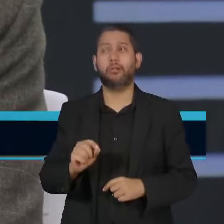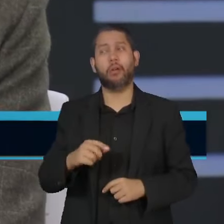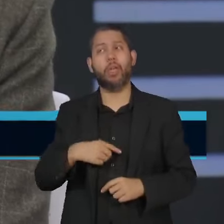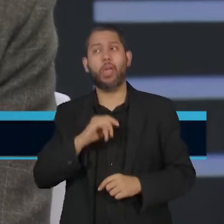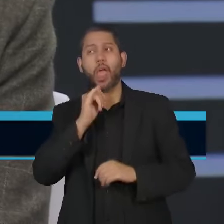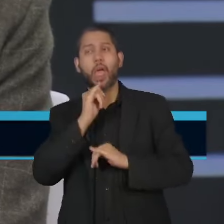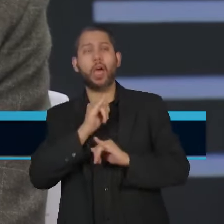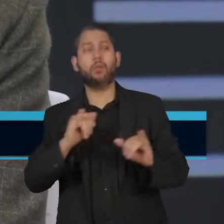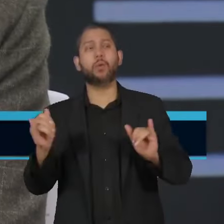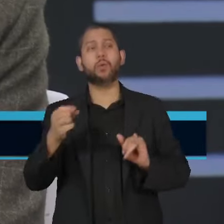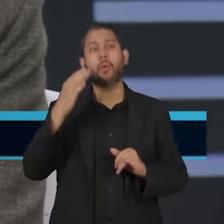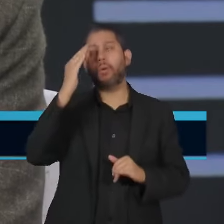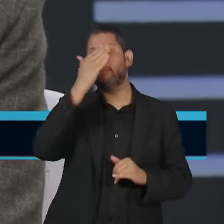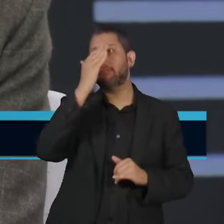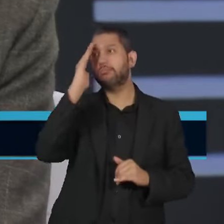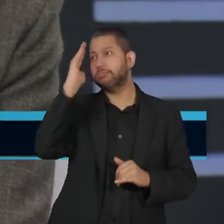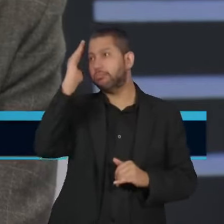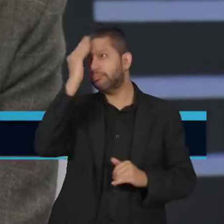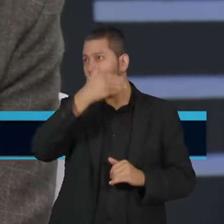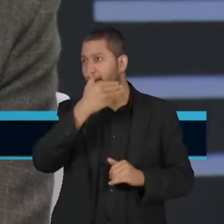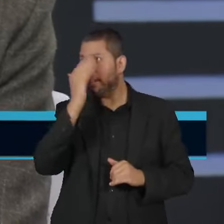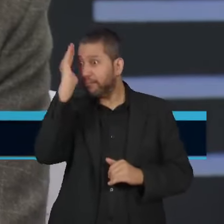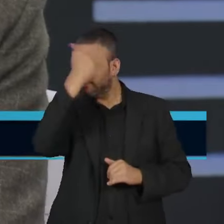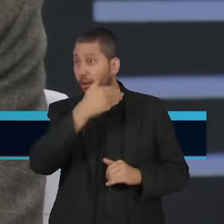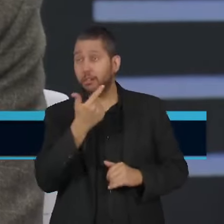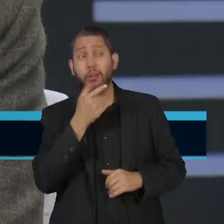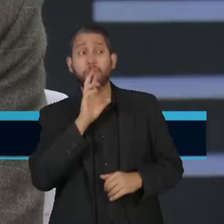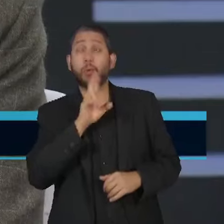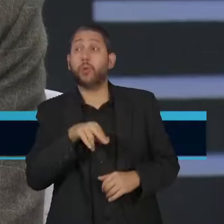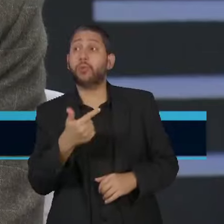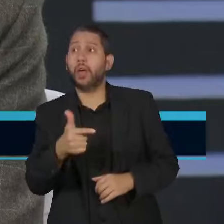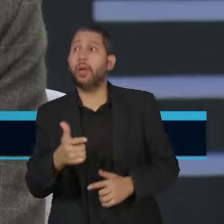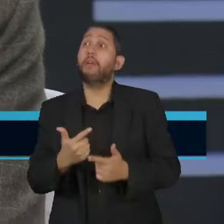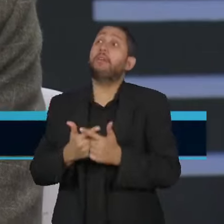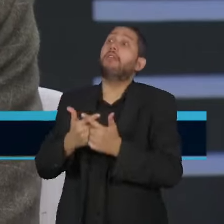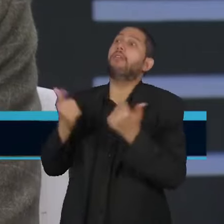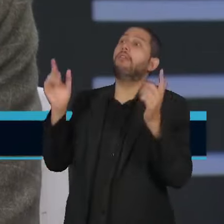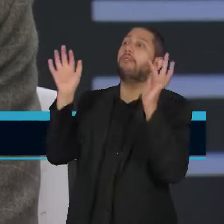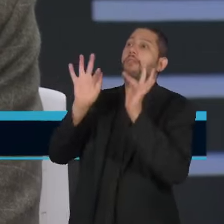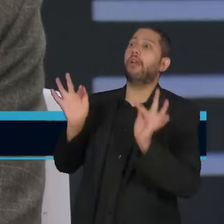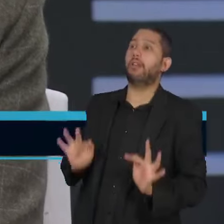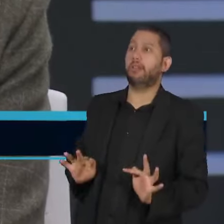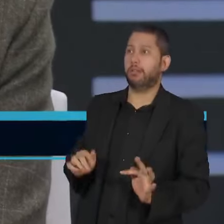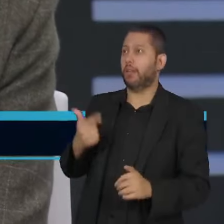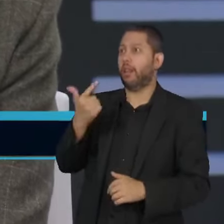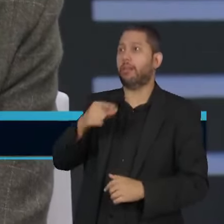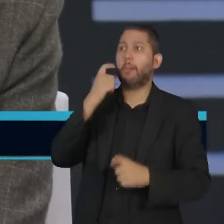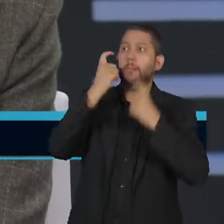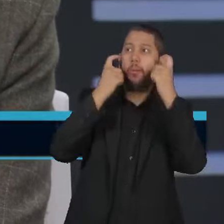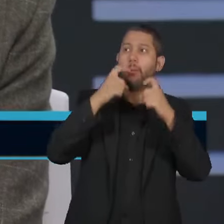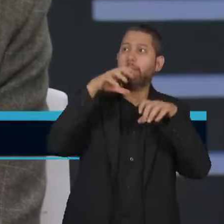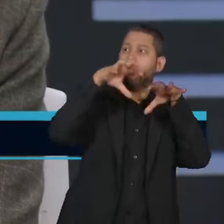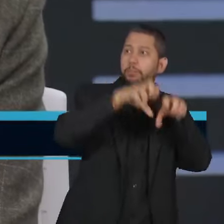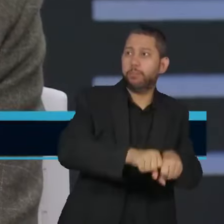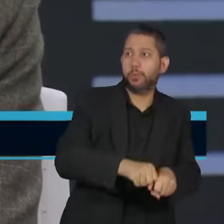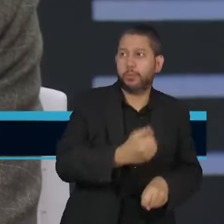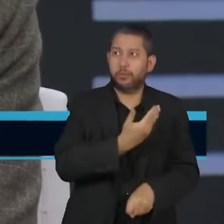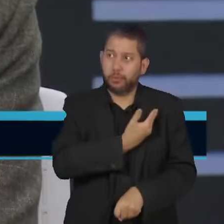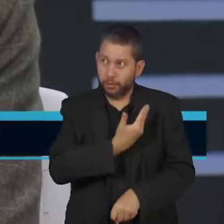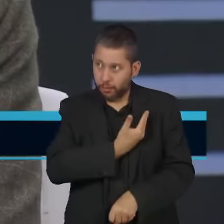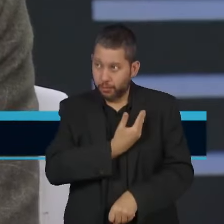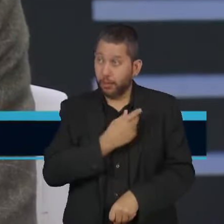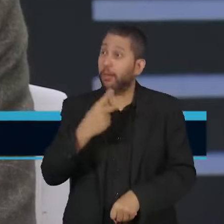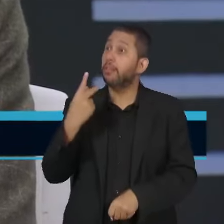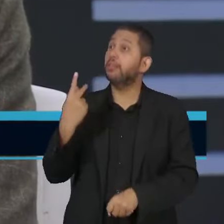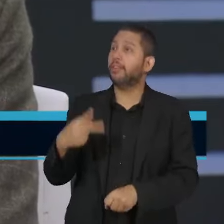Netanyahu não tem uma resposta. Fico feliz em saber que ele não pretende ocupar Gaza. Alguns membros do